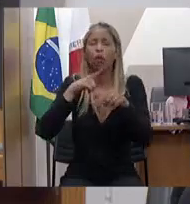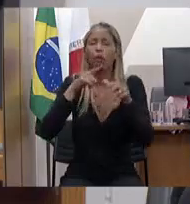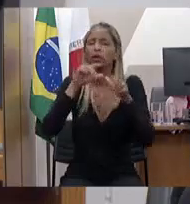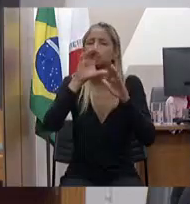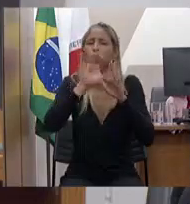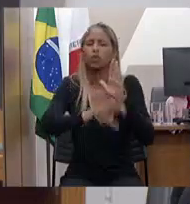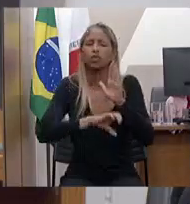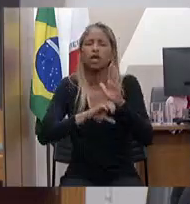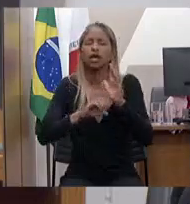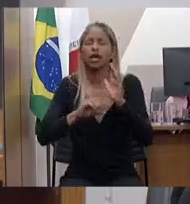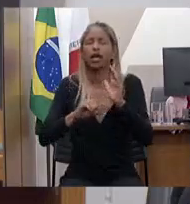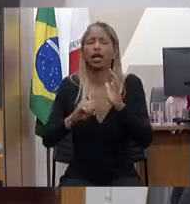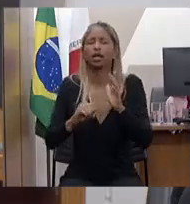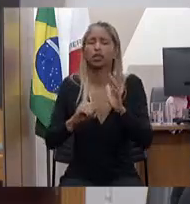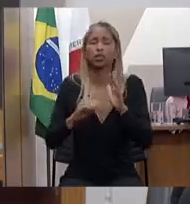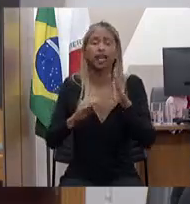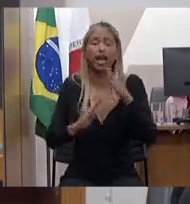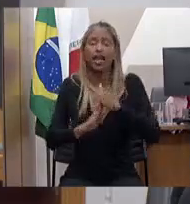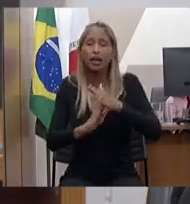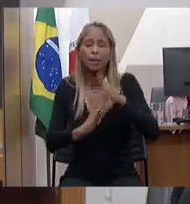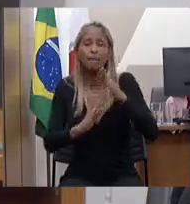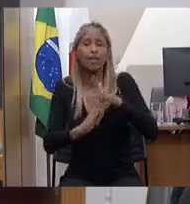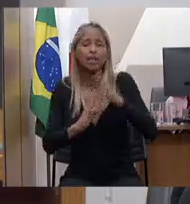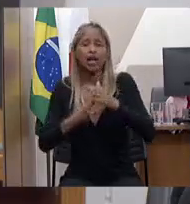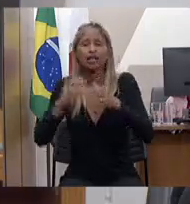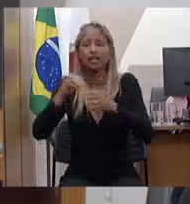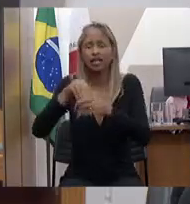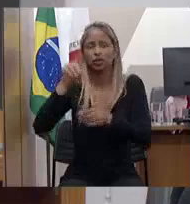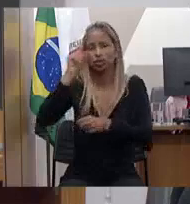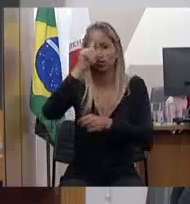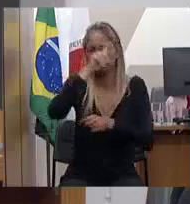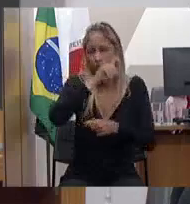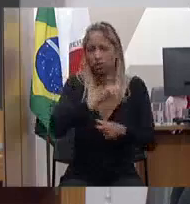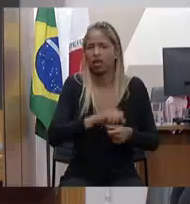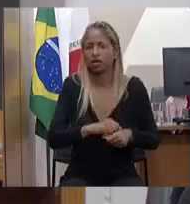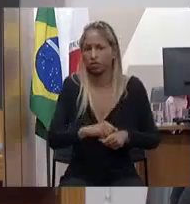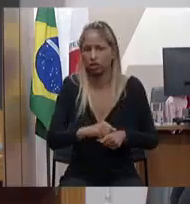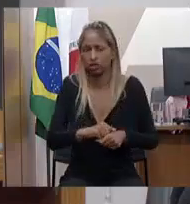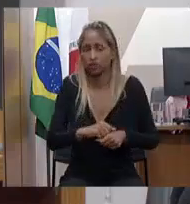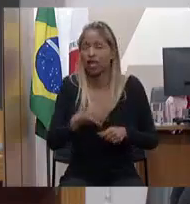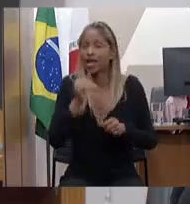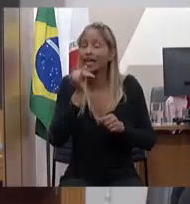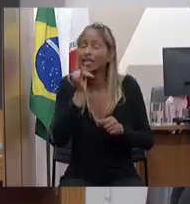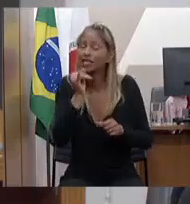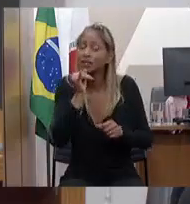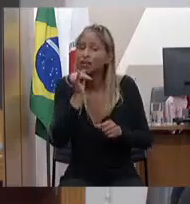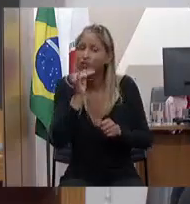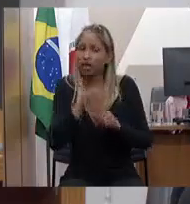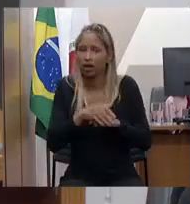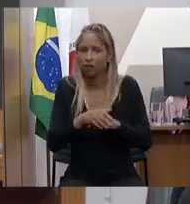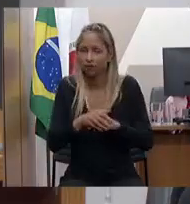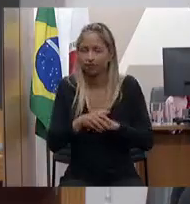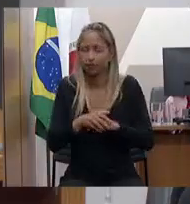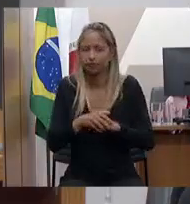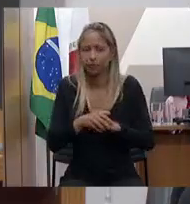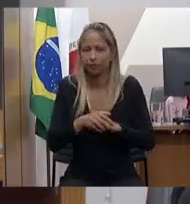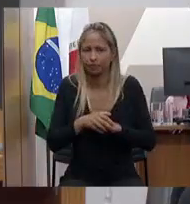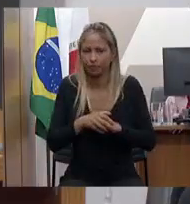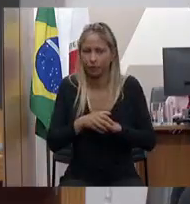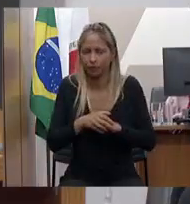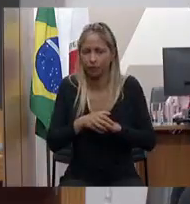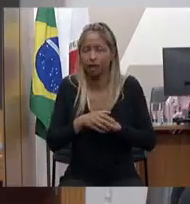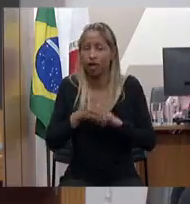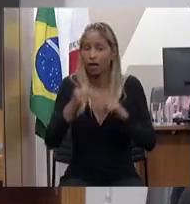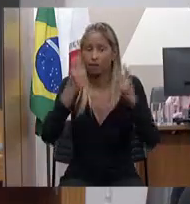talvez muito limitados dentro da dificuldade eu vou exemplificar um pouquinho com uma coisa que algo